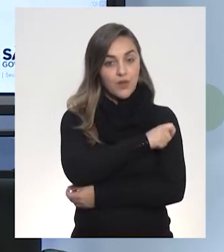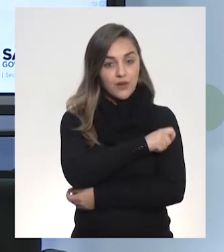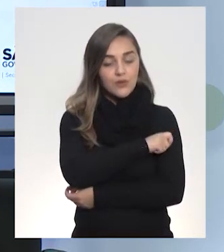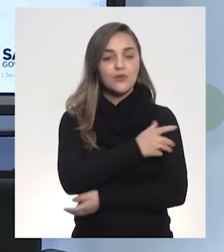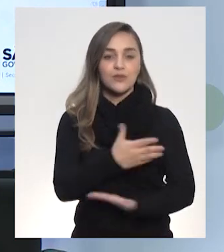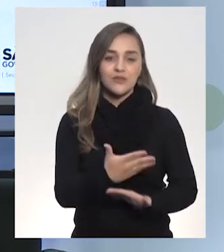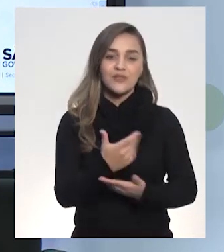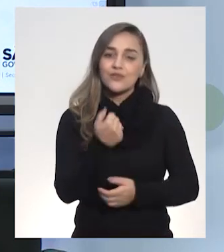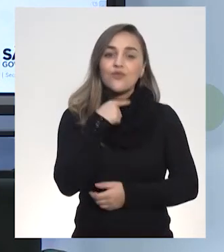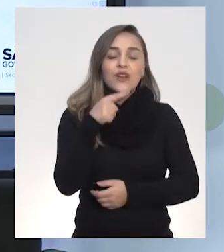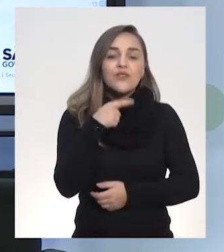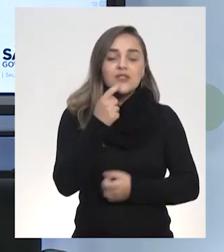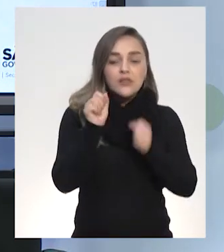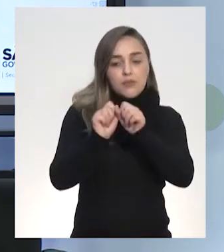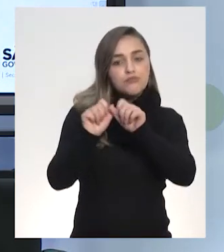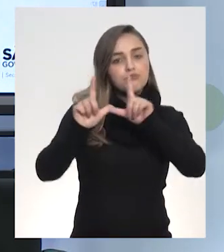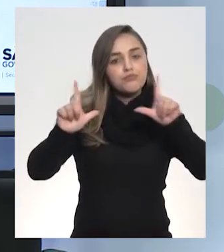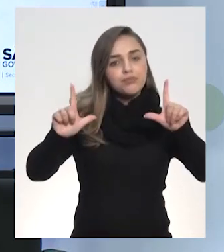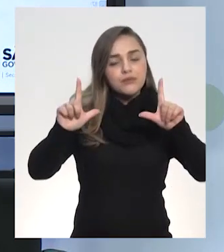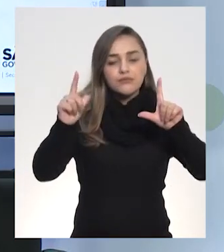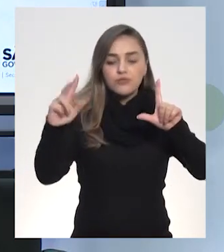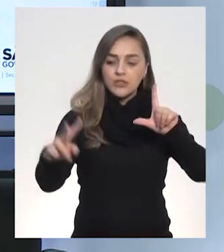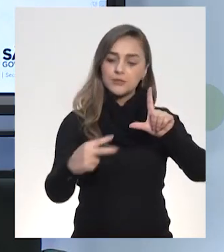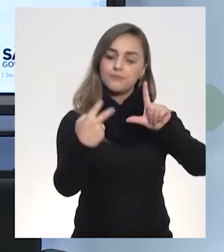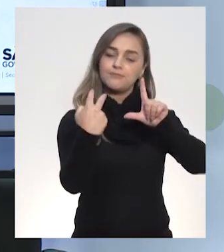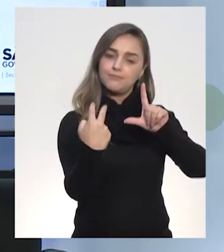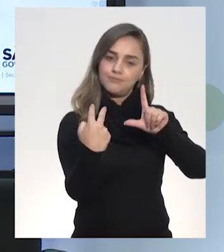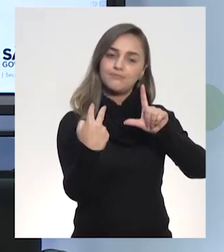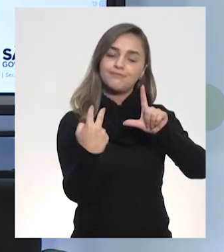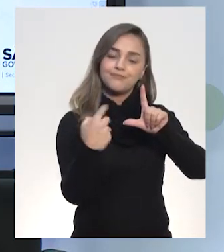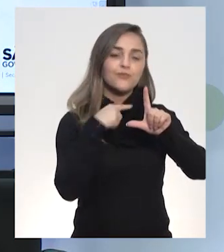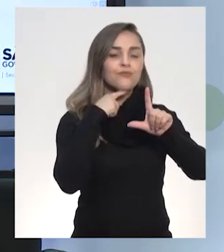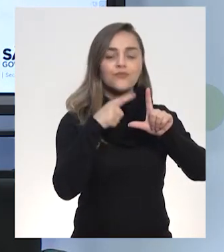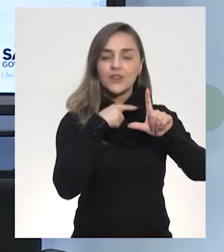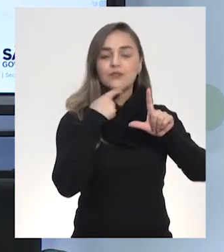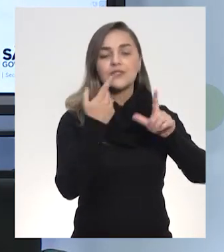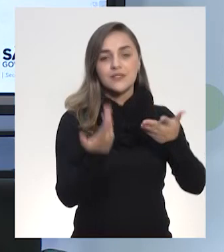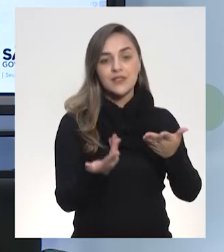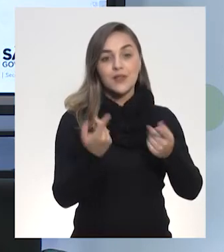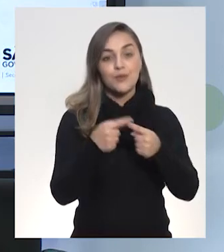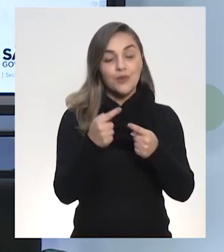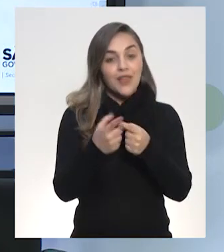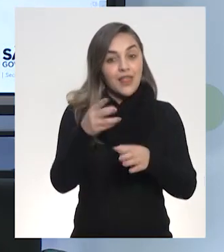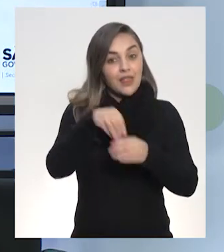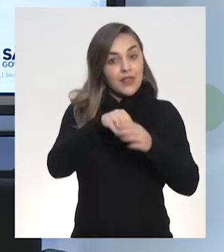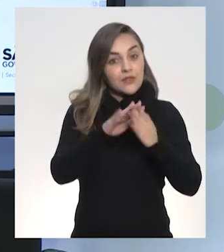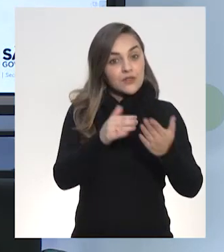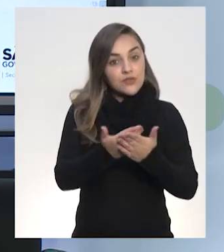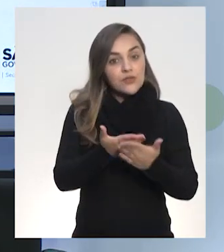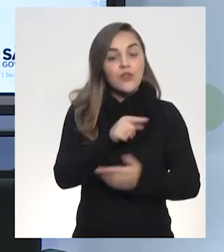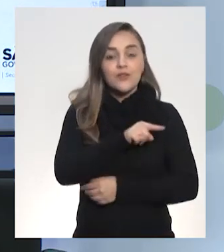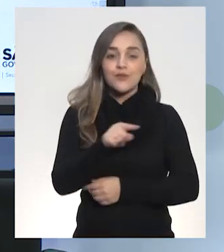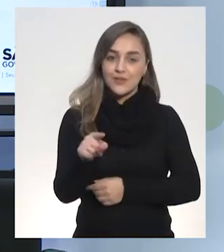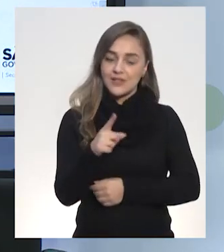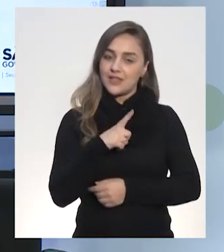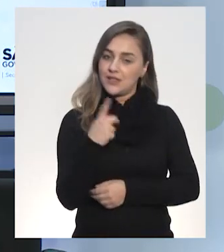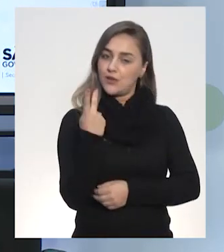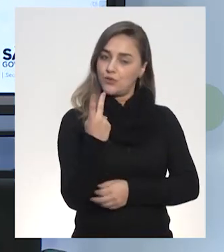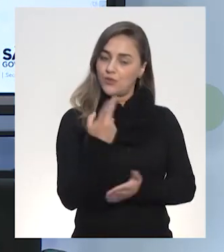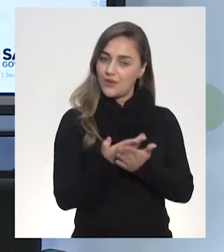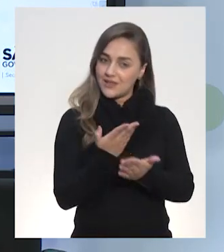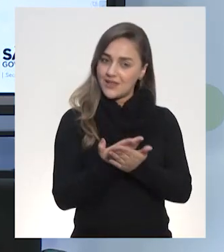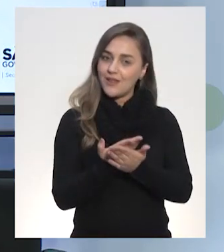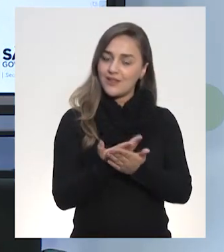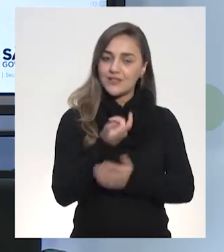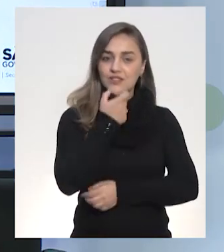tela. E então, a gente está fazendo isso porque a solução é melhor, até porque na escola, né, vocês teriam aí 2 aulas de inglês, a gente tem uma